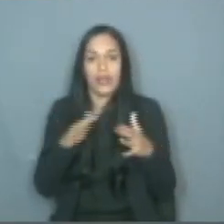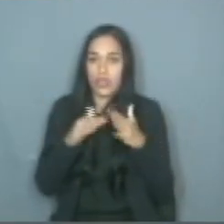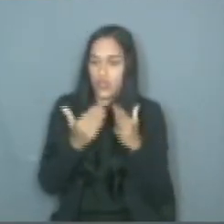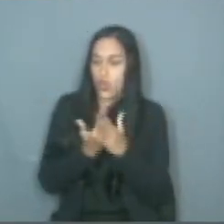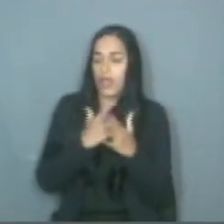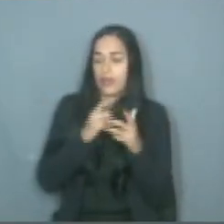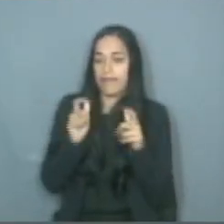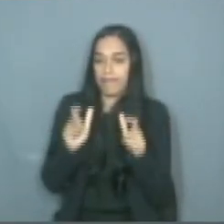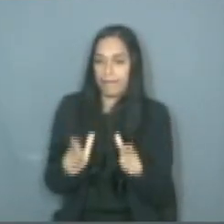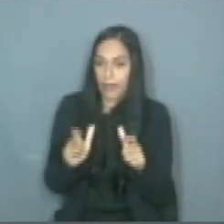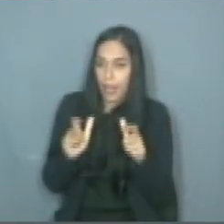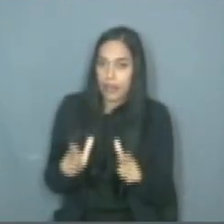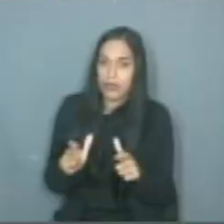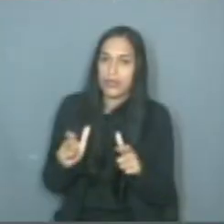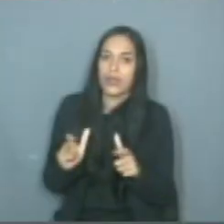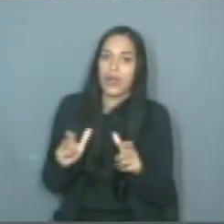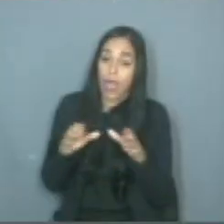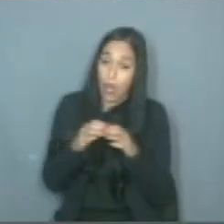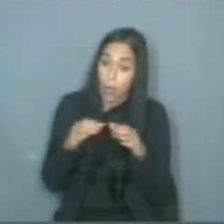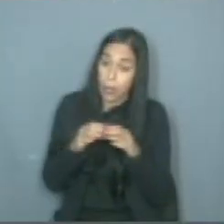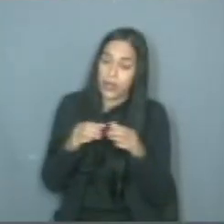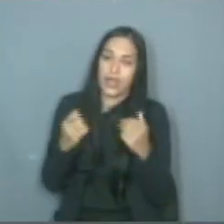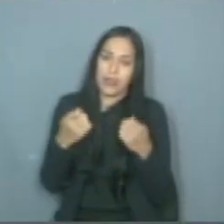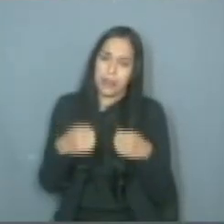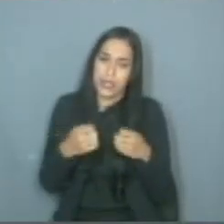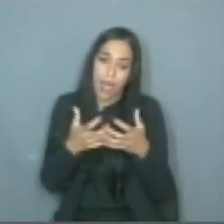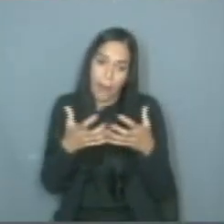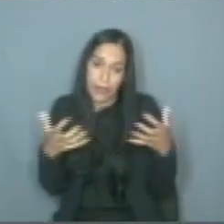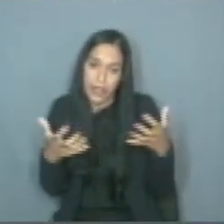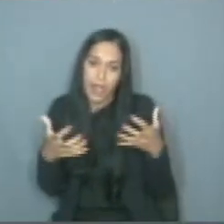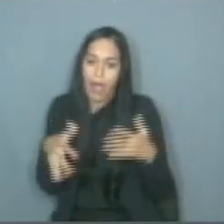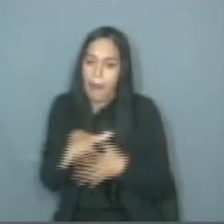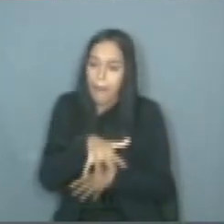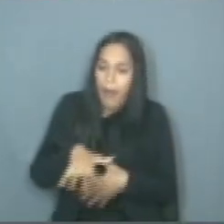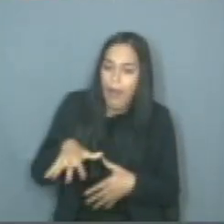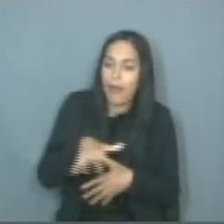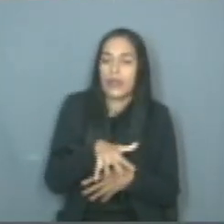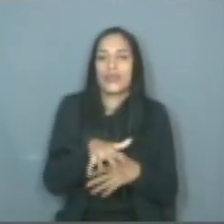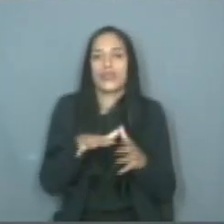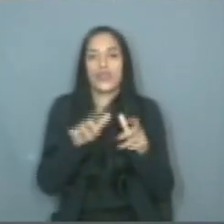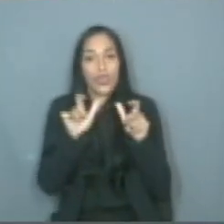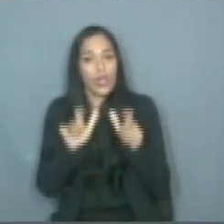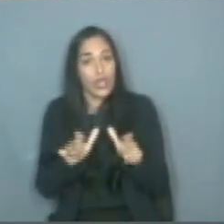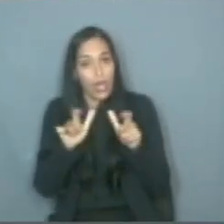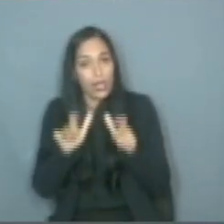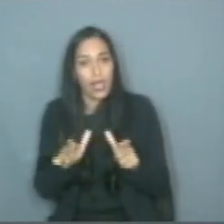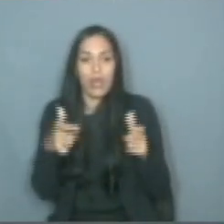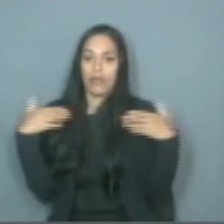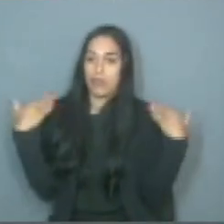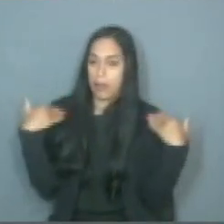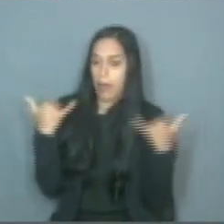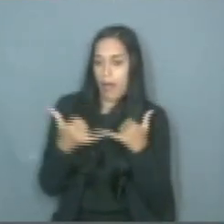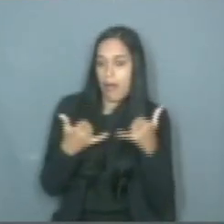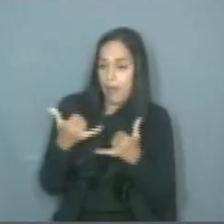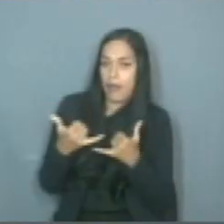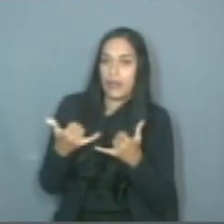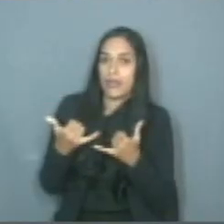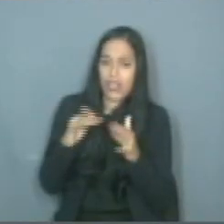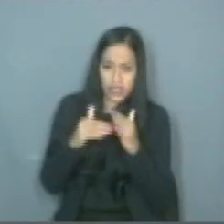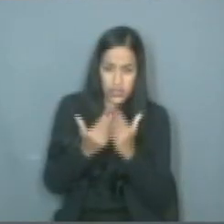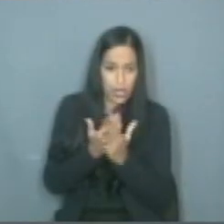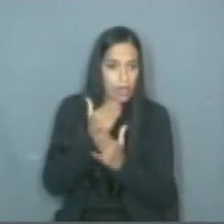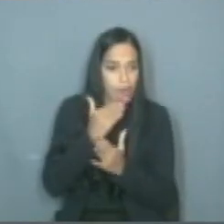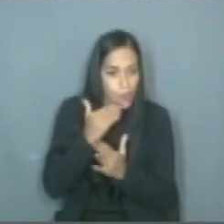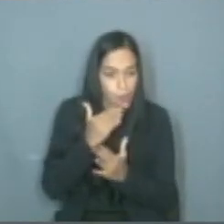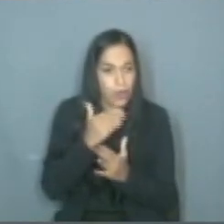tem espaço, a gente chega lá e a comunidade diz, precisa ampliar esse pátio, precisa ampliar esse espaço de recreação, mas isso não quer dizer que a escola está caindo aos pedaços, tem que